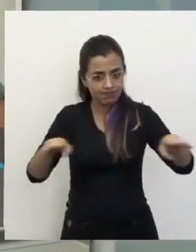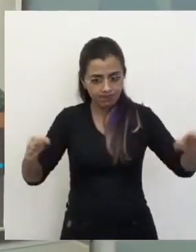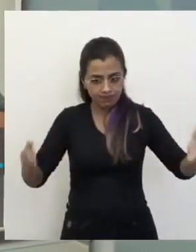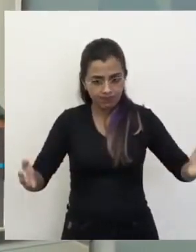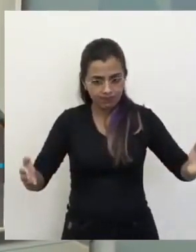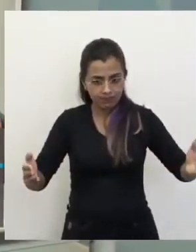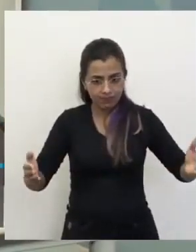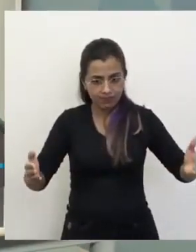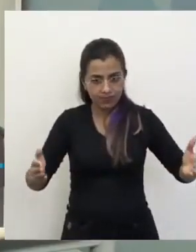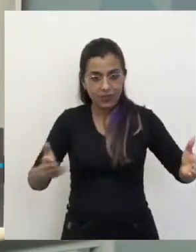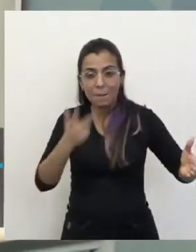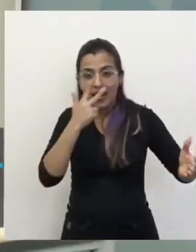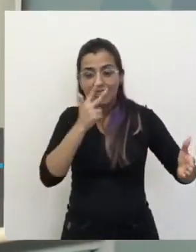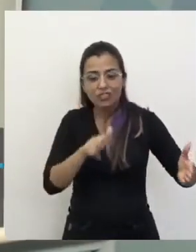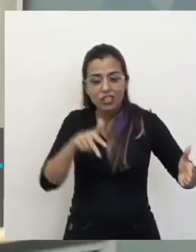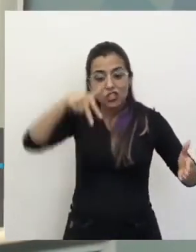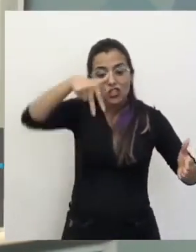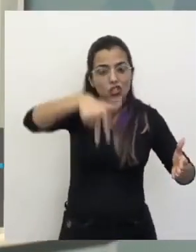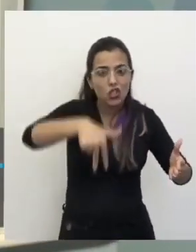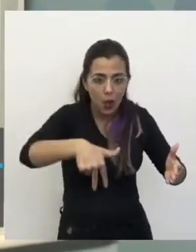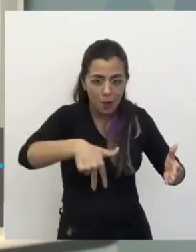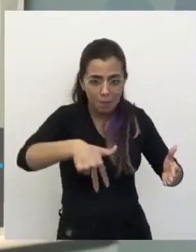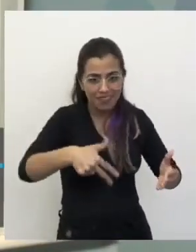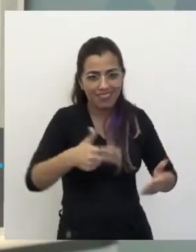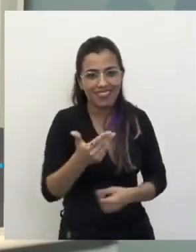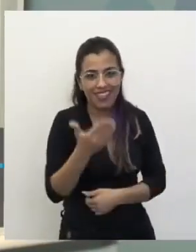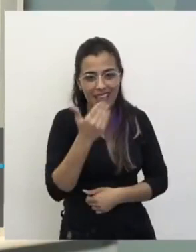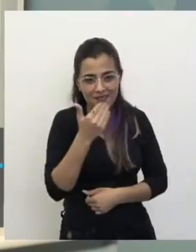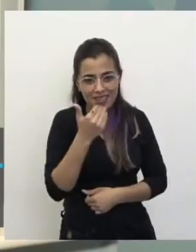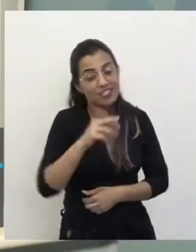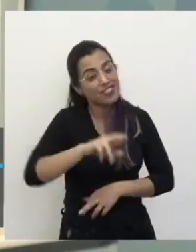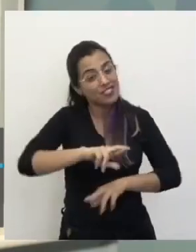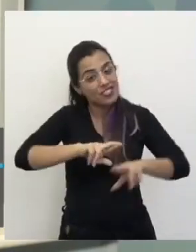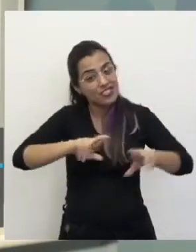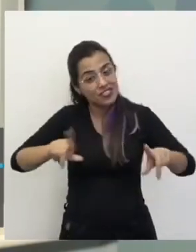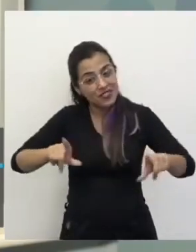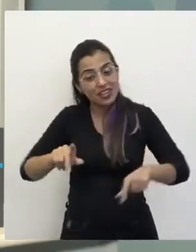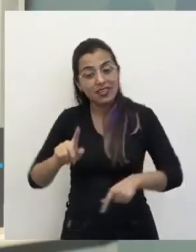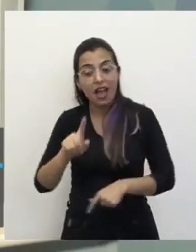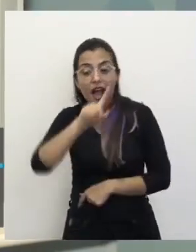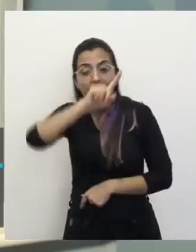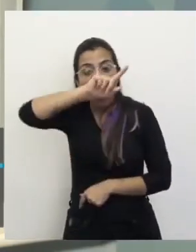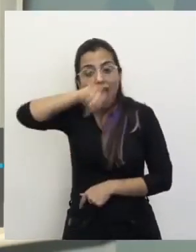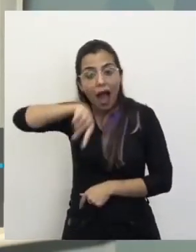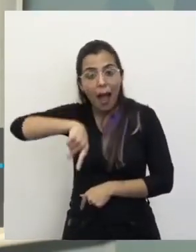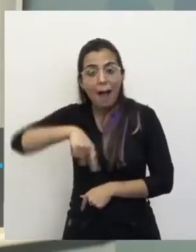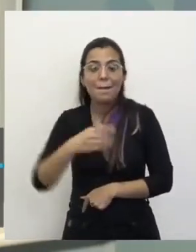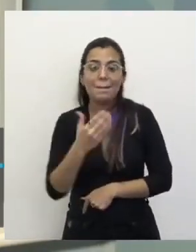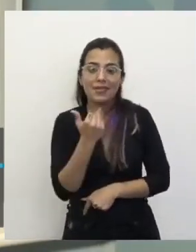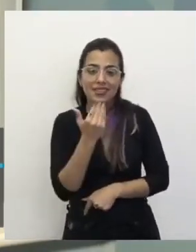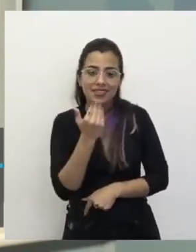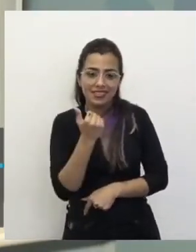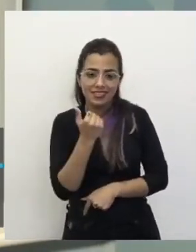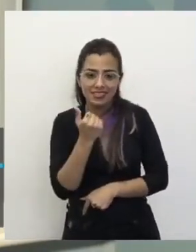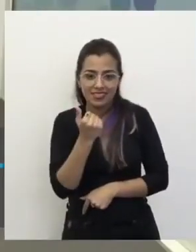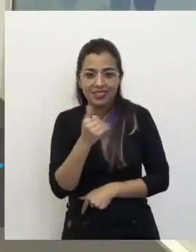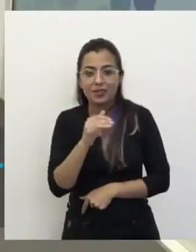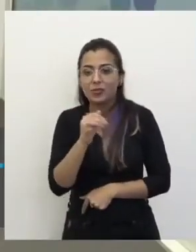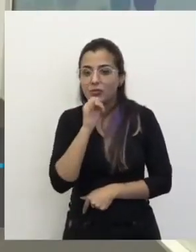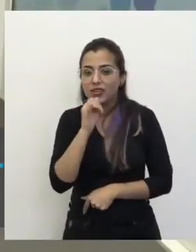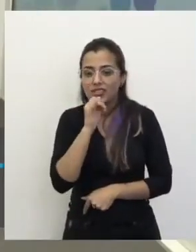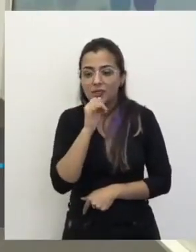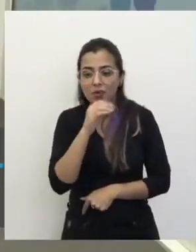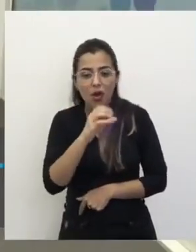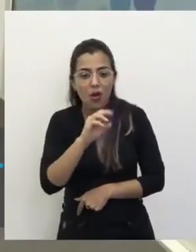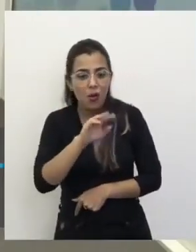e comendo sobre ela. É diferente de você comer à mesa, sem a crase, porque aí você está se alimentando dela. Talvez os cupins comam à mesa sem